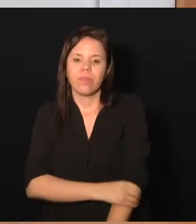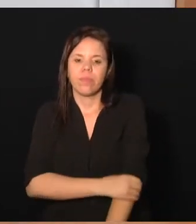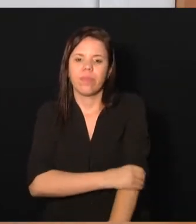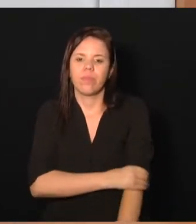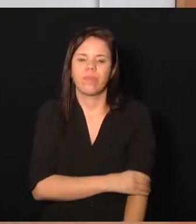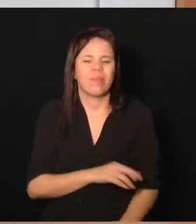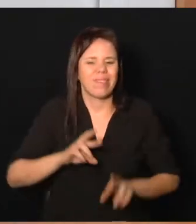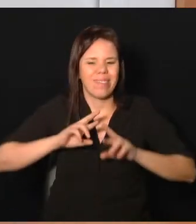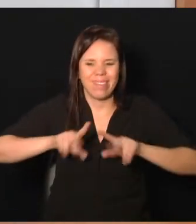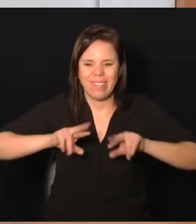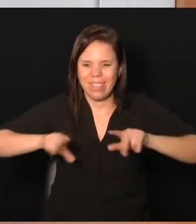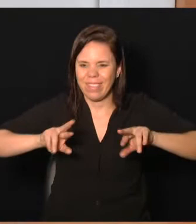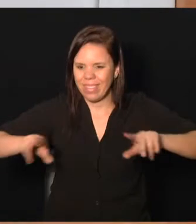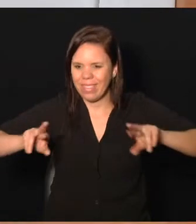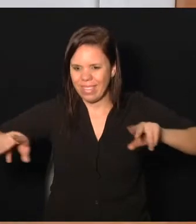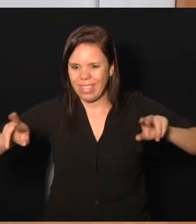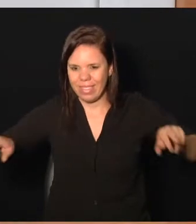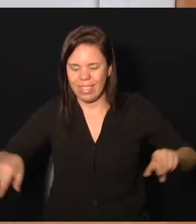Várias pessoas.